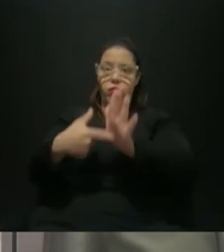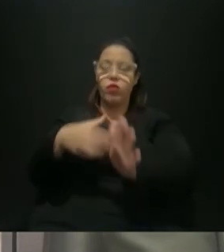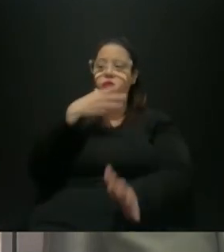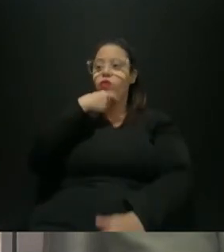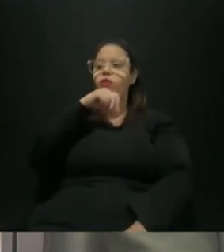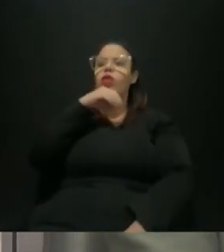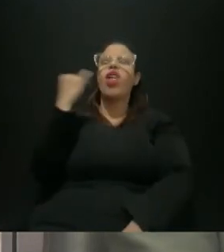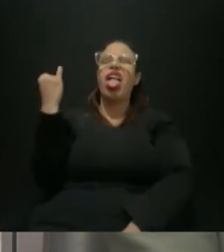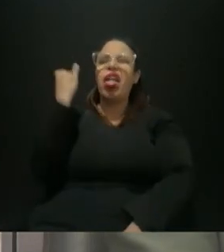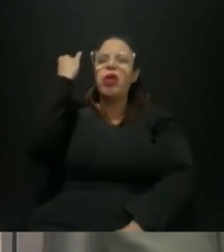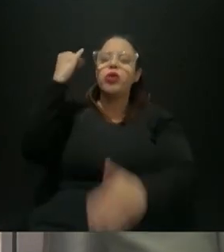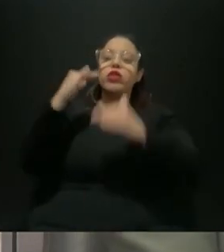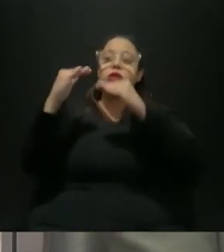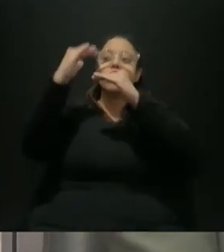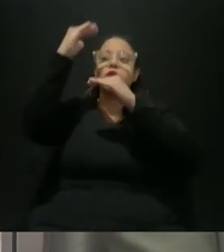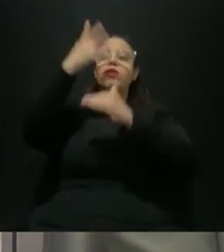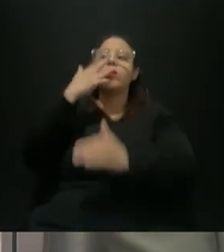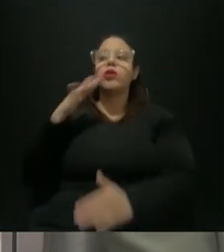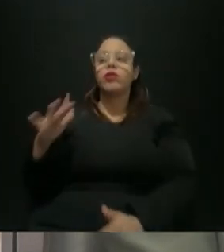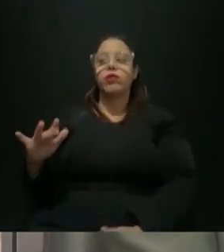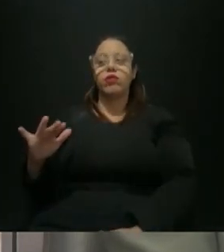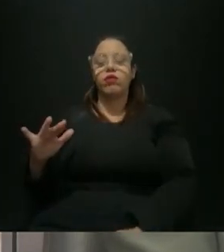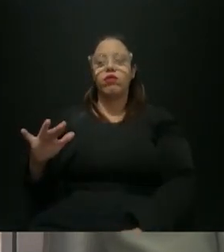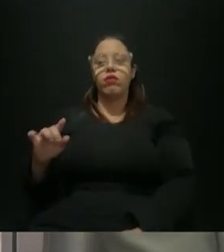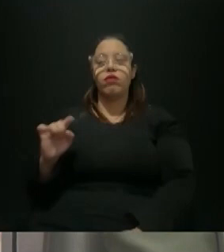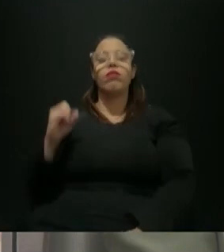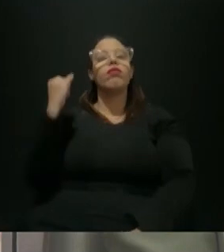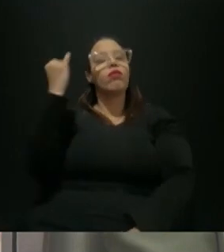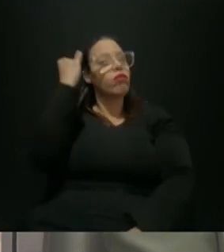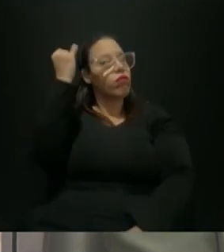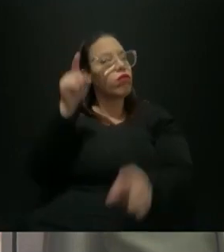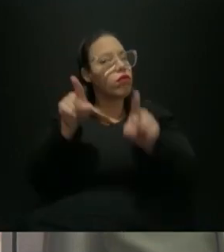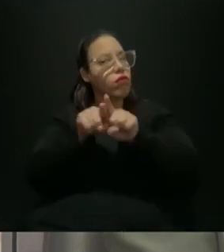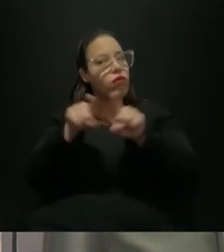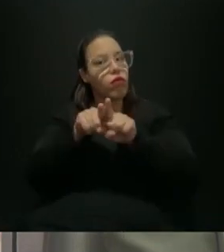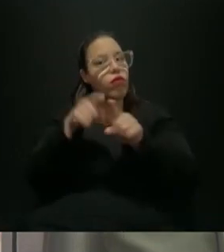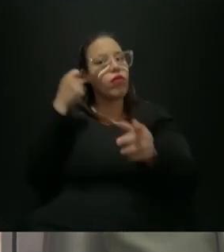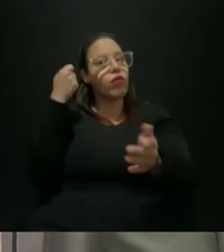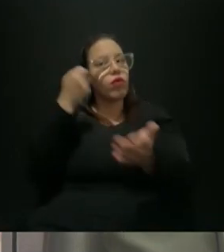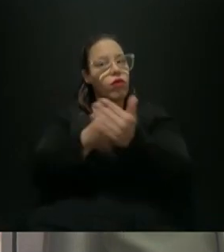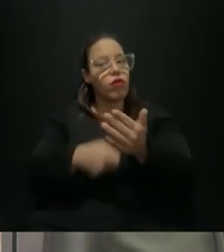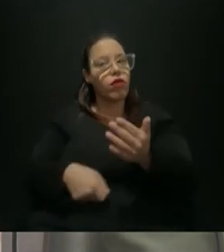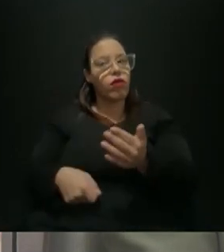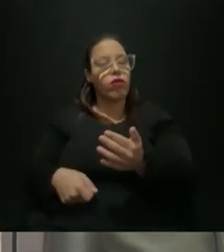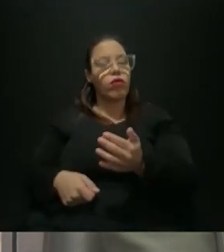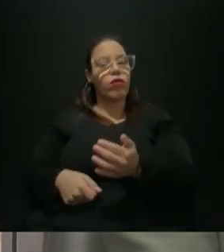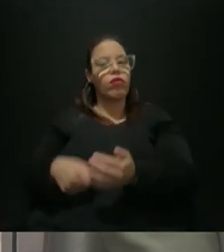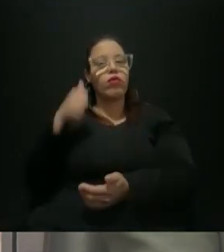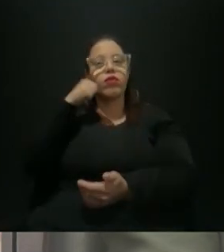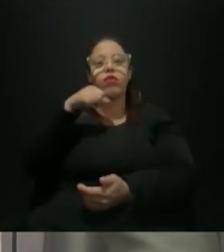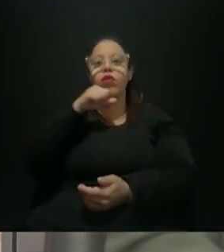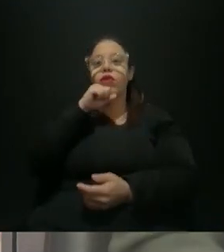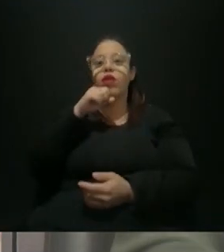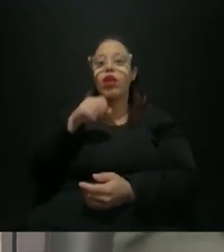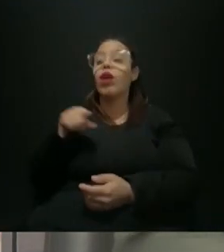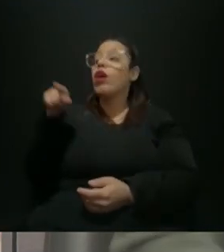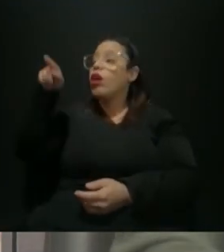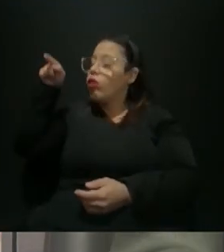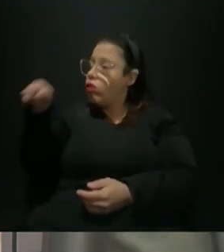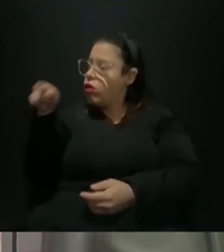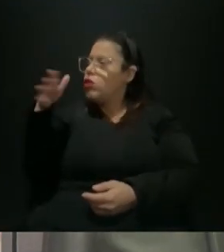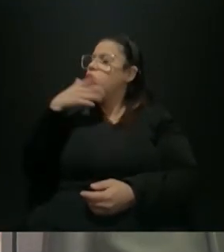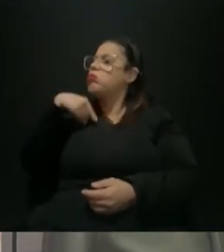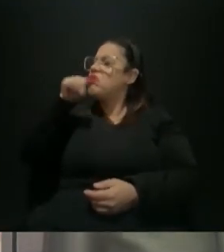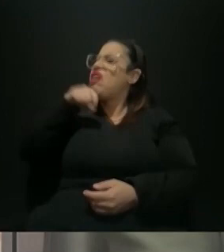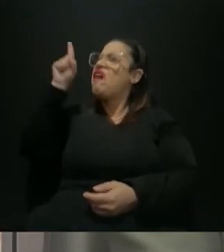criança. E aí é importante também que eu faça uma ressalva, é importante que a mãe deixe o pai ser pai. Porque